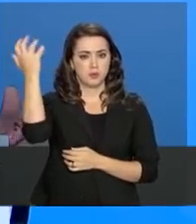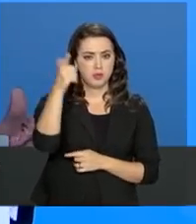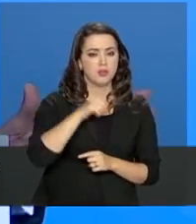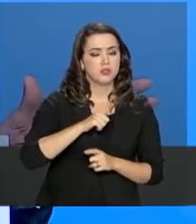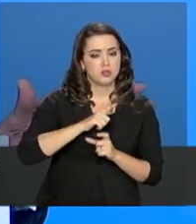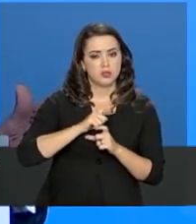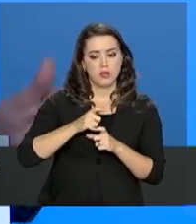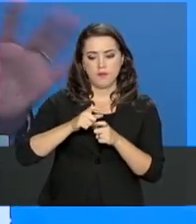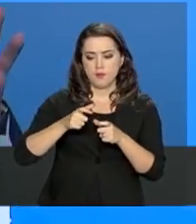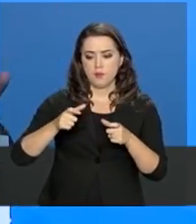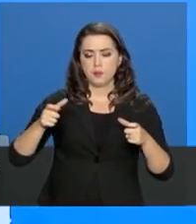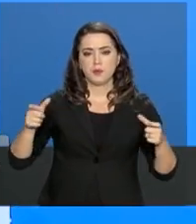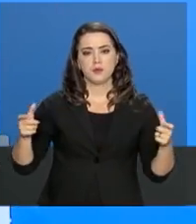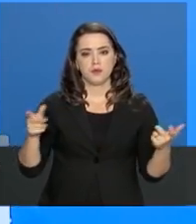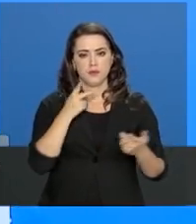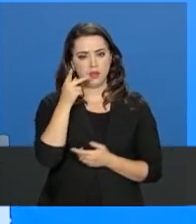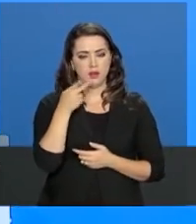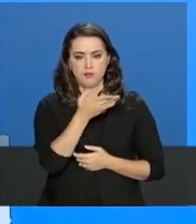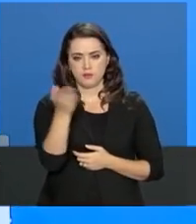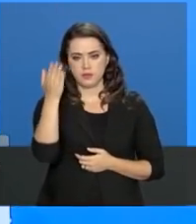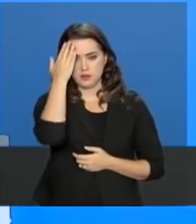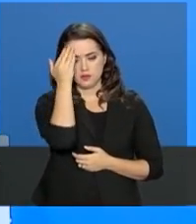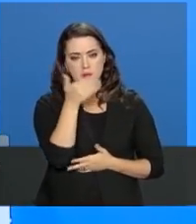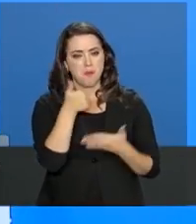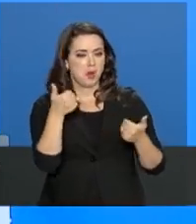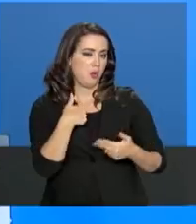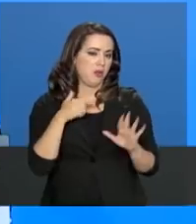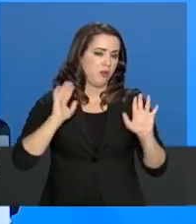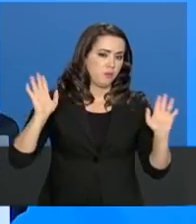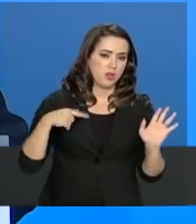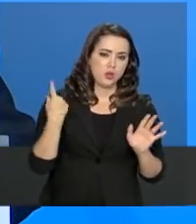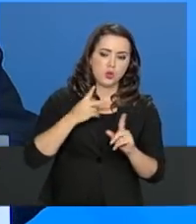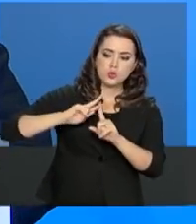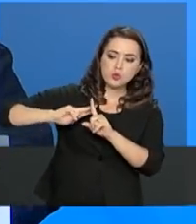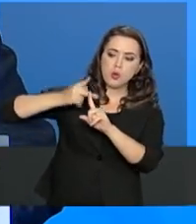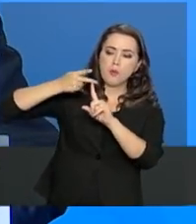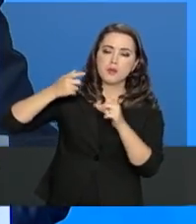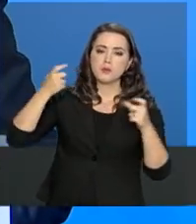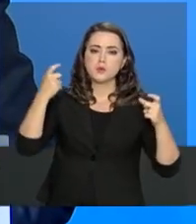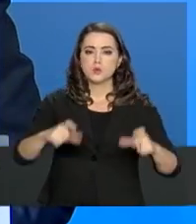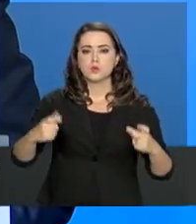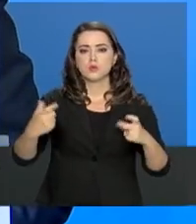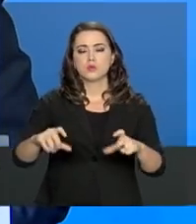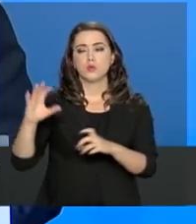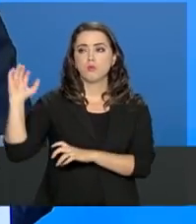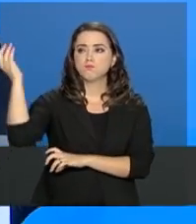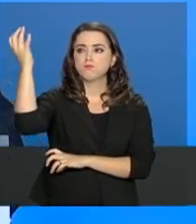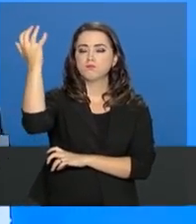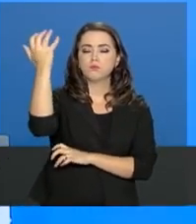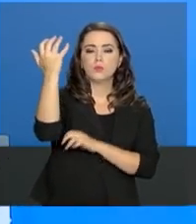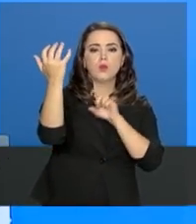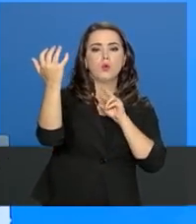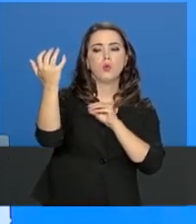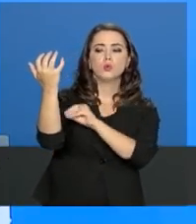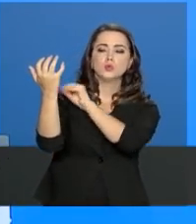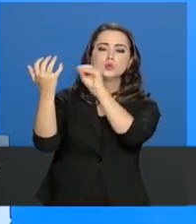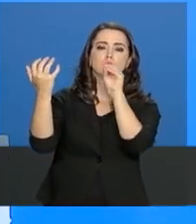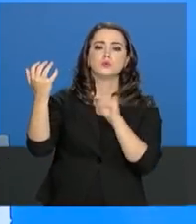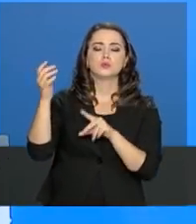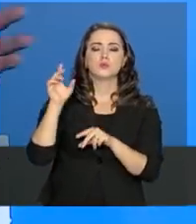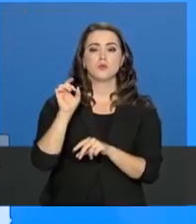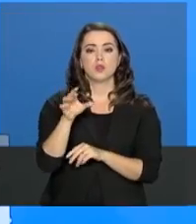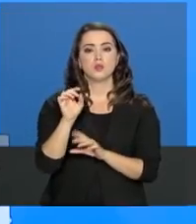extraordinária vocês sabem o seu óbvio você sabe melhor do que eu que nós duplicamos as áreas de meio ambiente é no nosso país